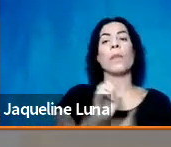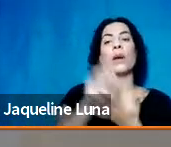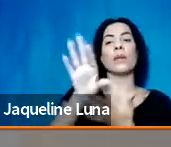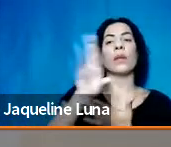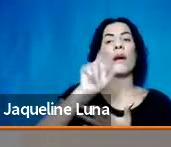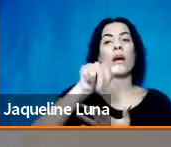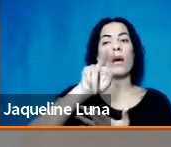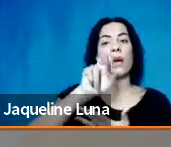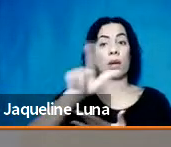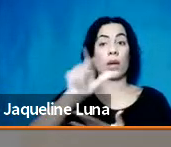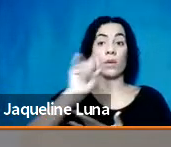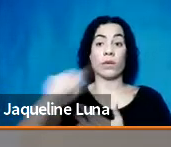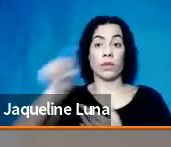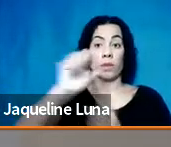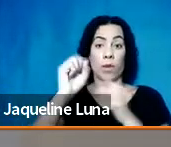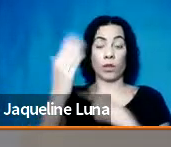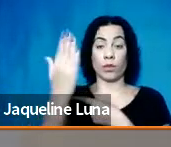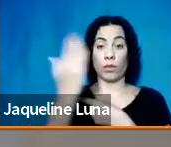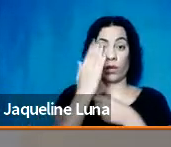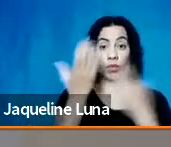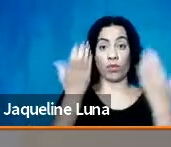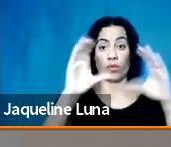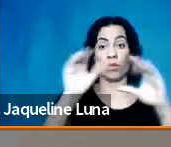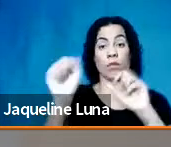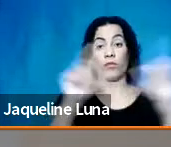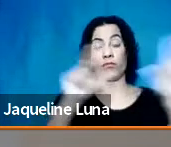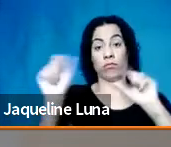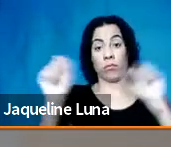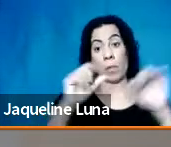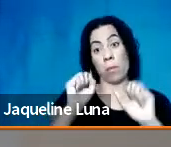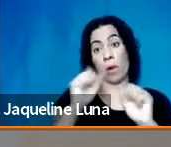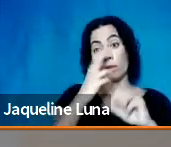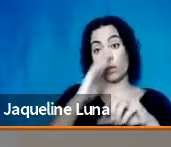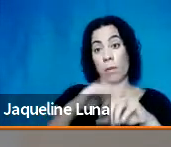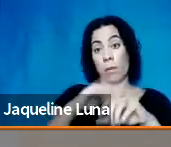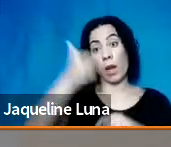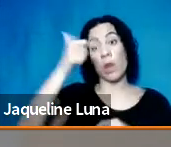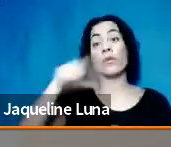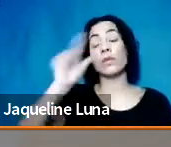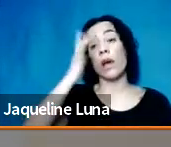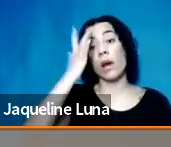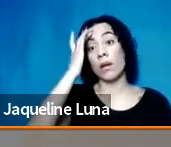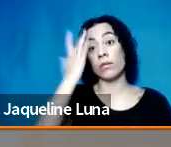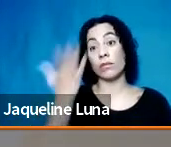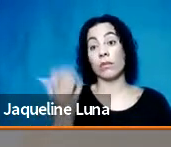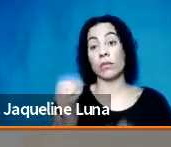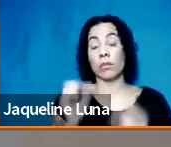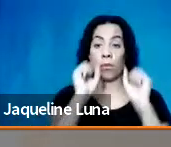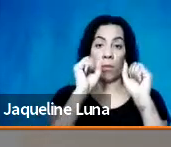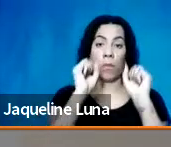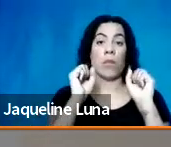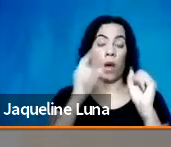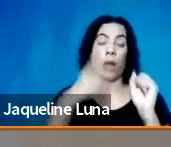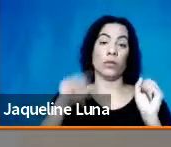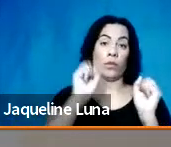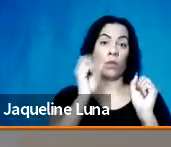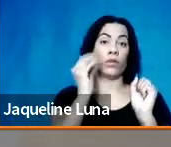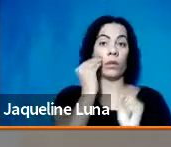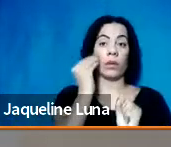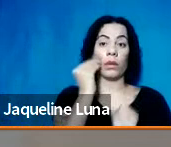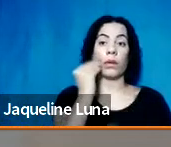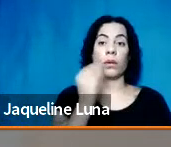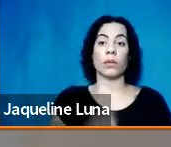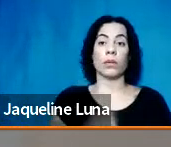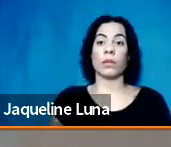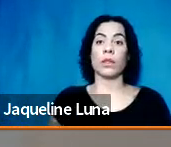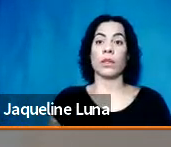vocês quiserem passar então por aí, pode ser que melhore, que tal? Pode ser, a gente pode tentar. Eu